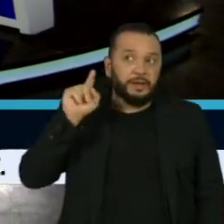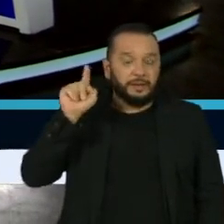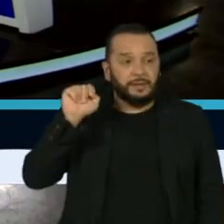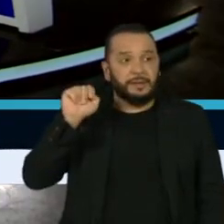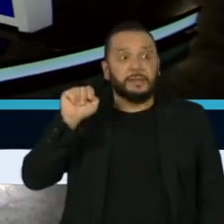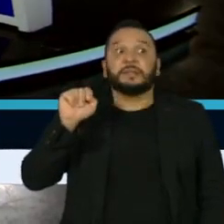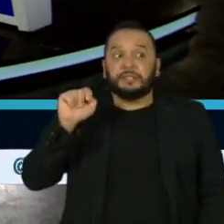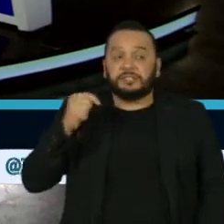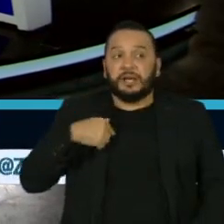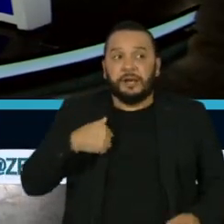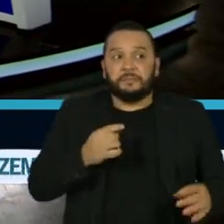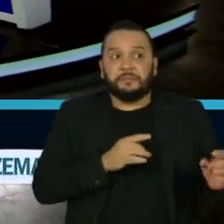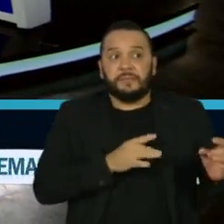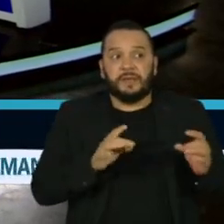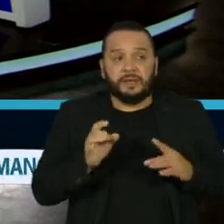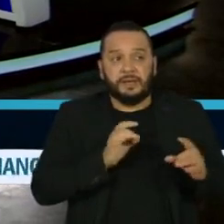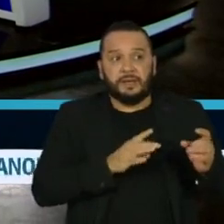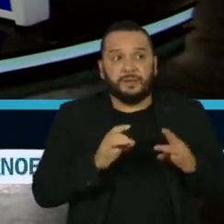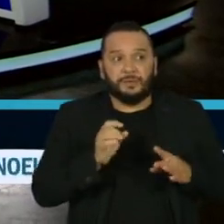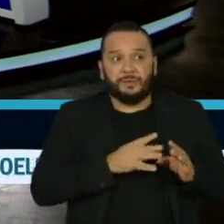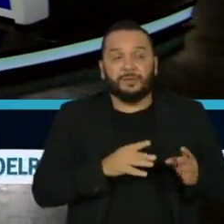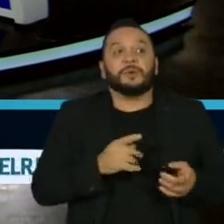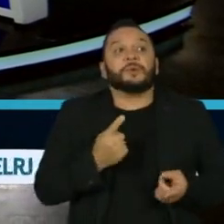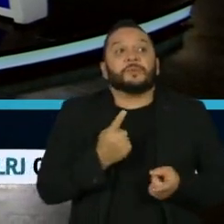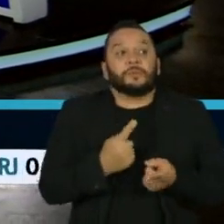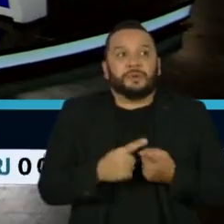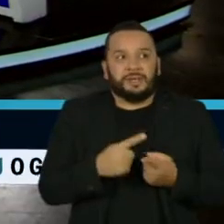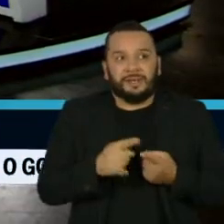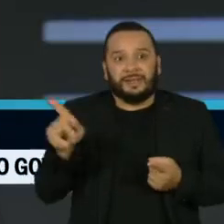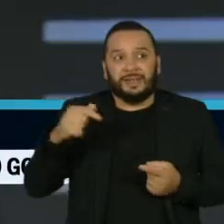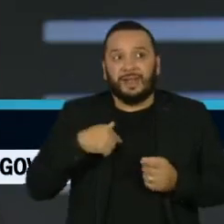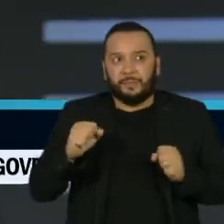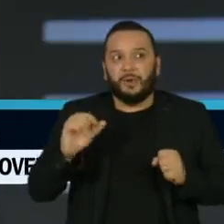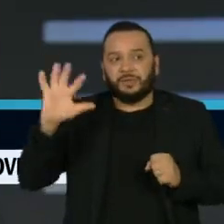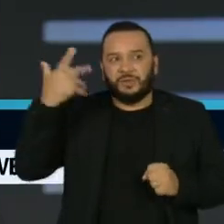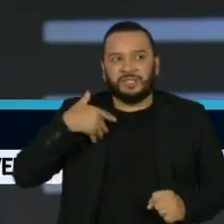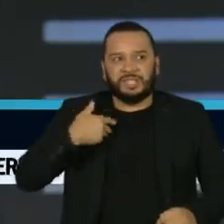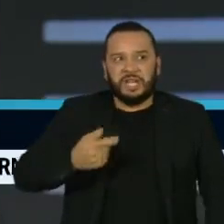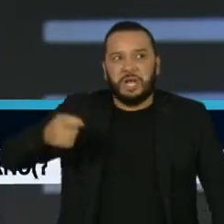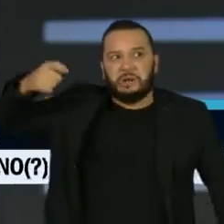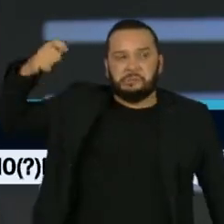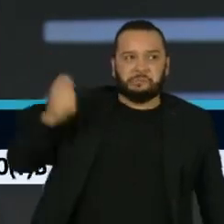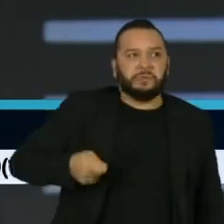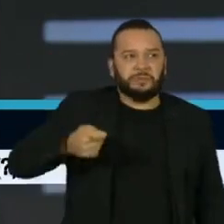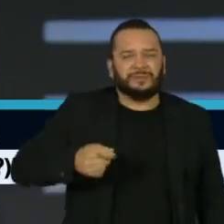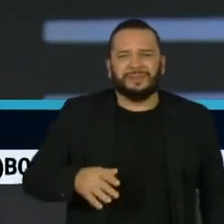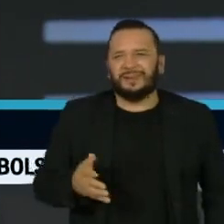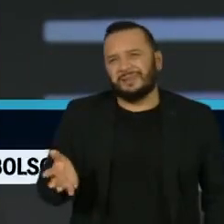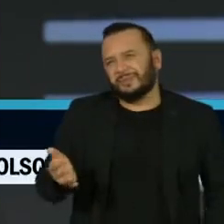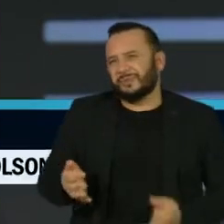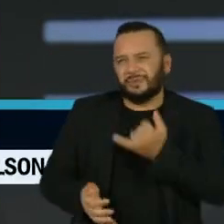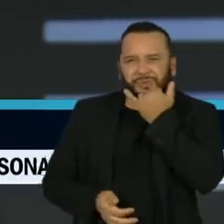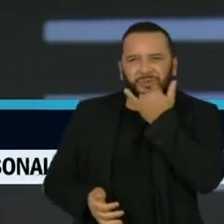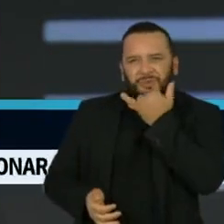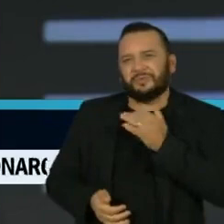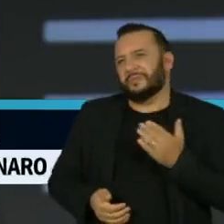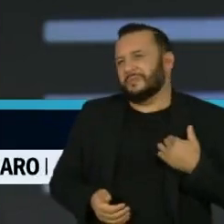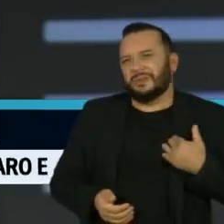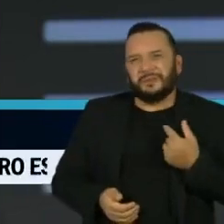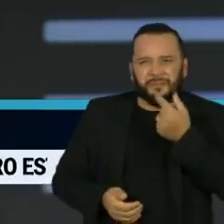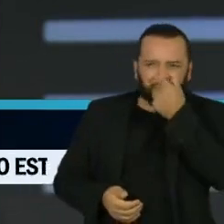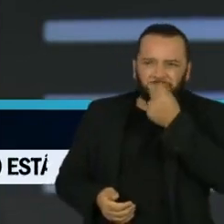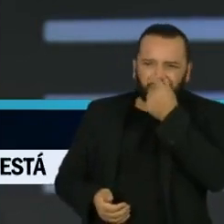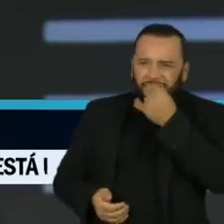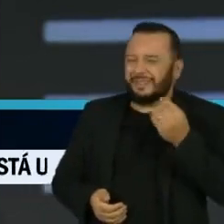com um regime mais totalitário, regime totalitário maior, né? Ele está tentando algo que é impossível fazer, né? Ele